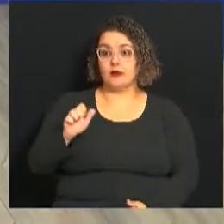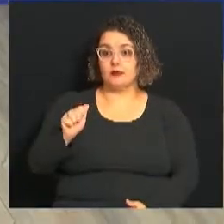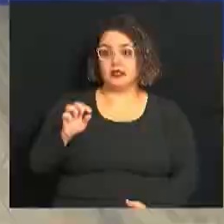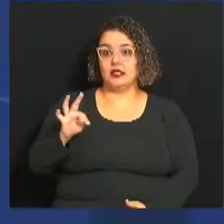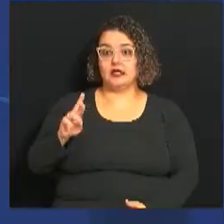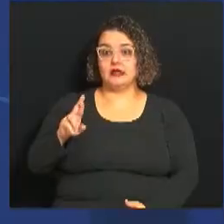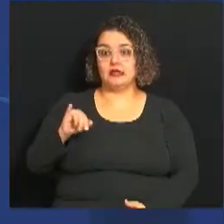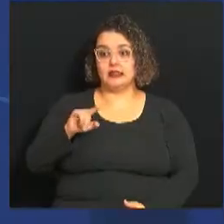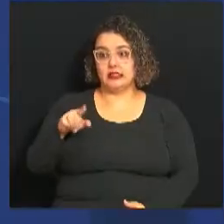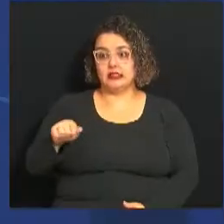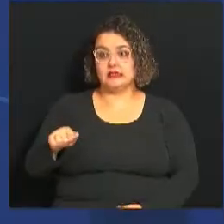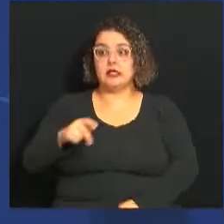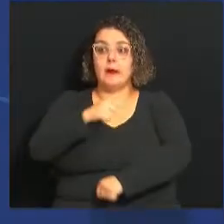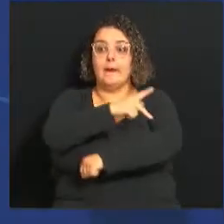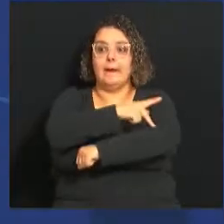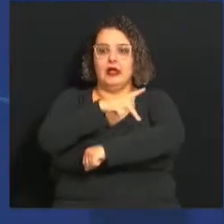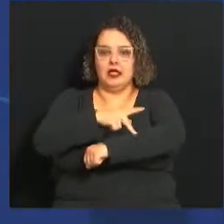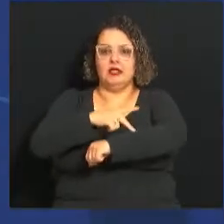que é pedagoga,